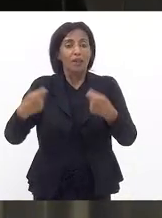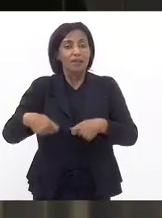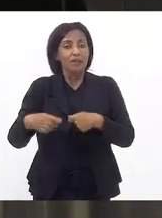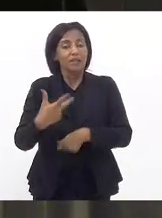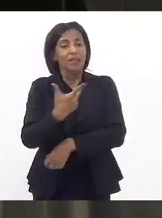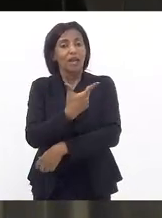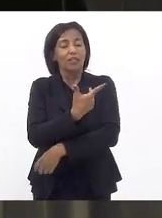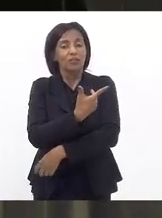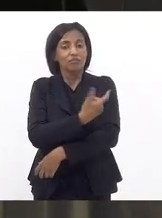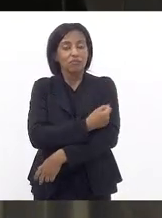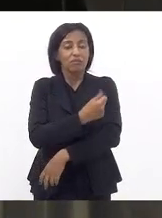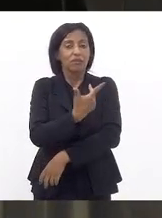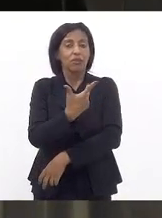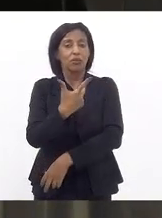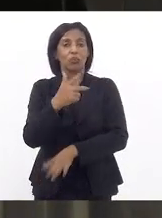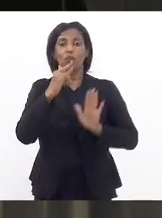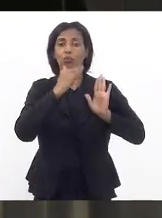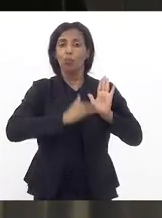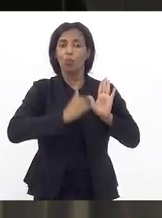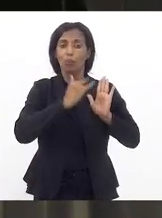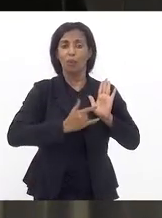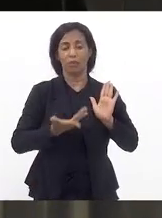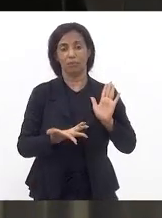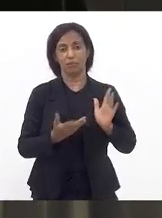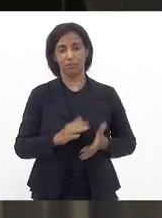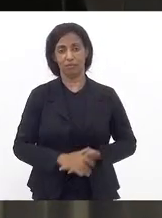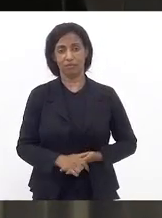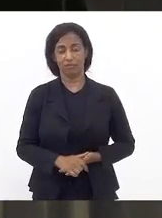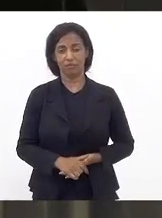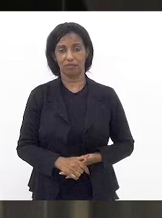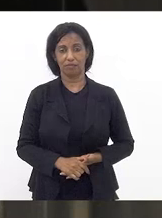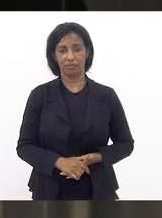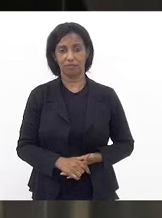do passaporte é sanitário e